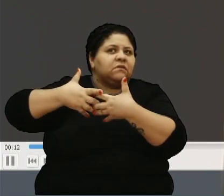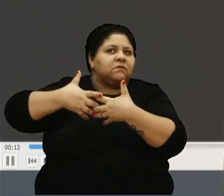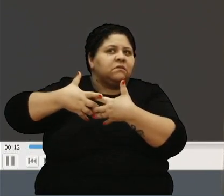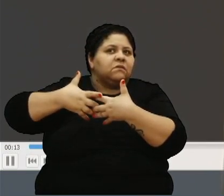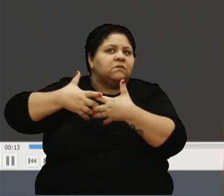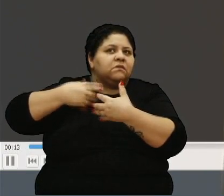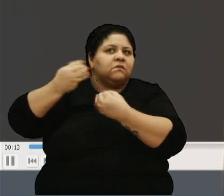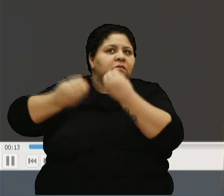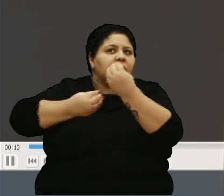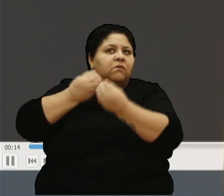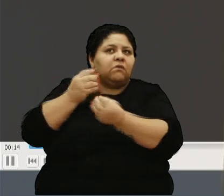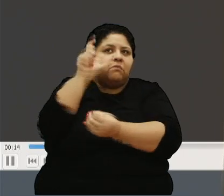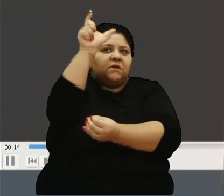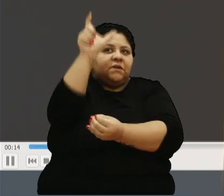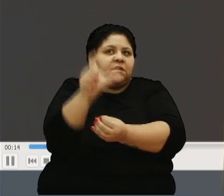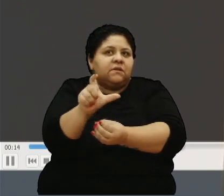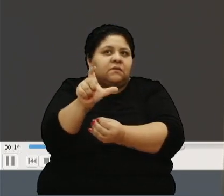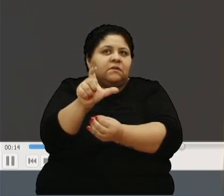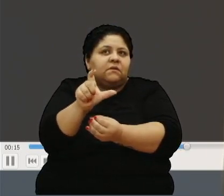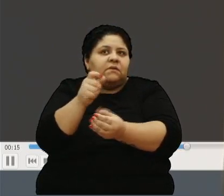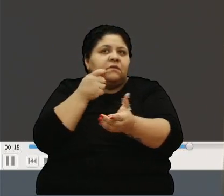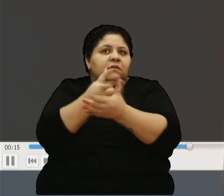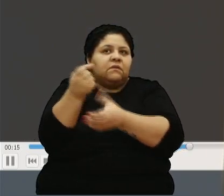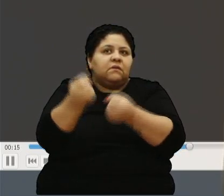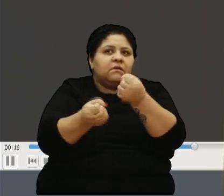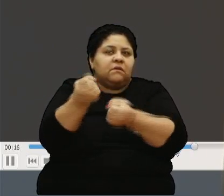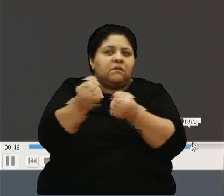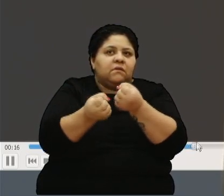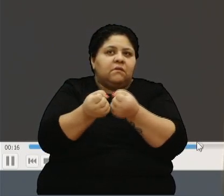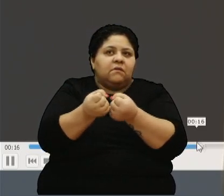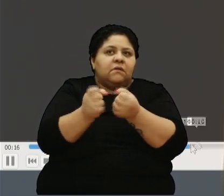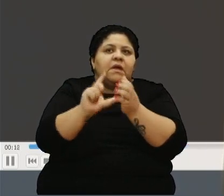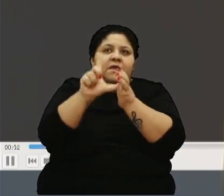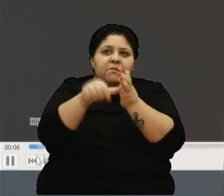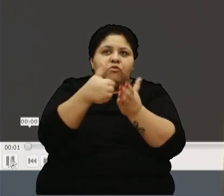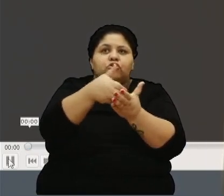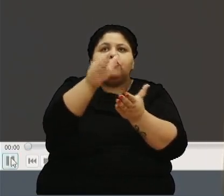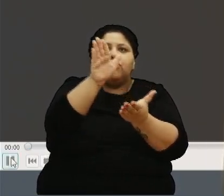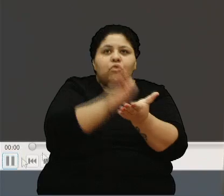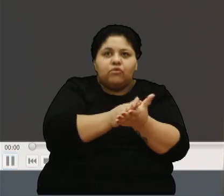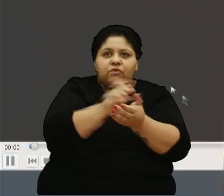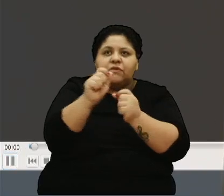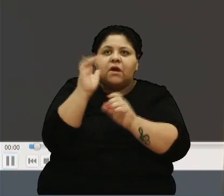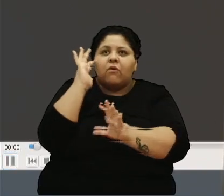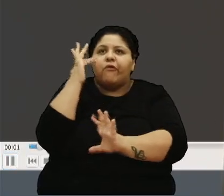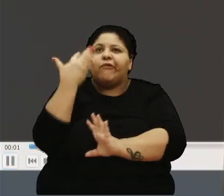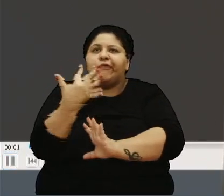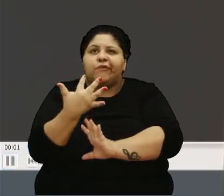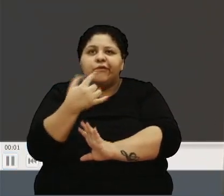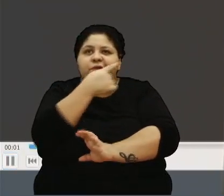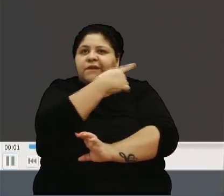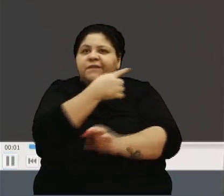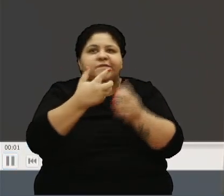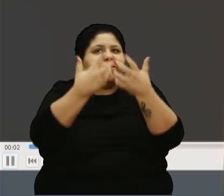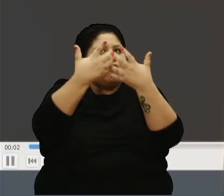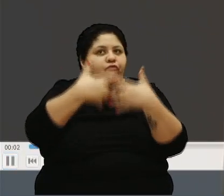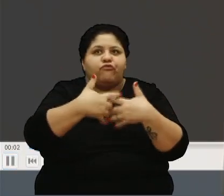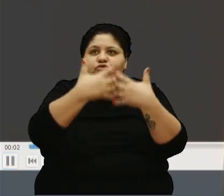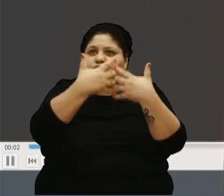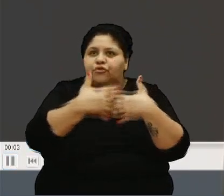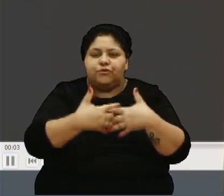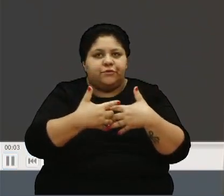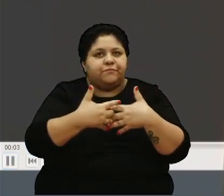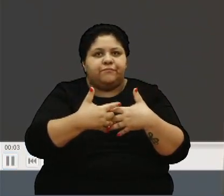Olha como é que tá o paquímetro, ó. Fora de operação. Daí depois o cara toma uma multa. O paquímetro aqui não funciona, tá? Mais um paquímetro